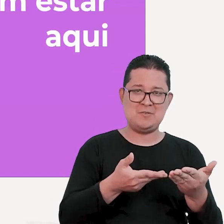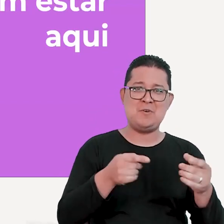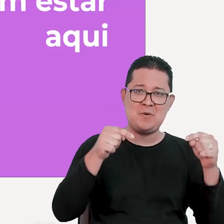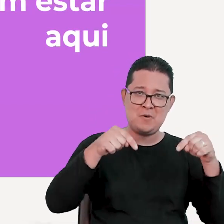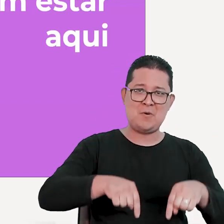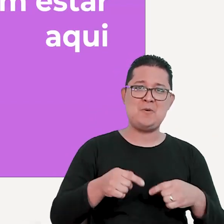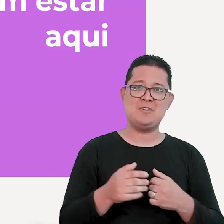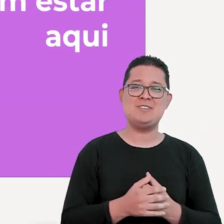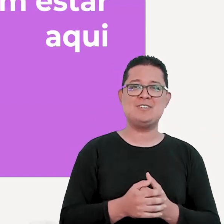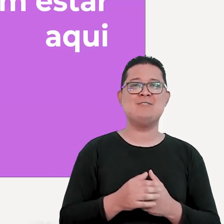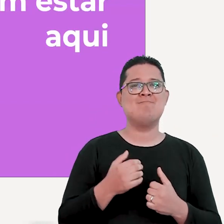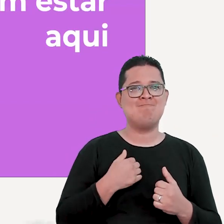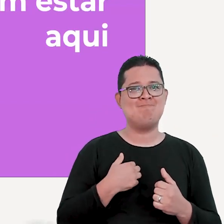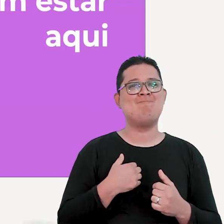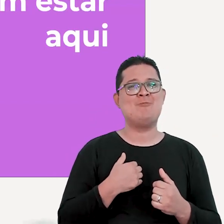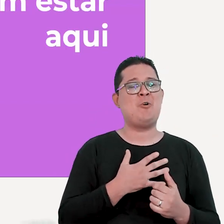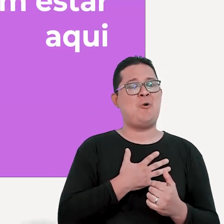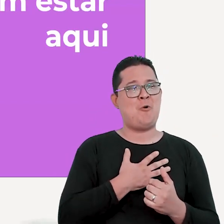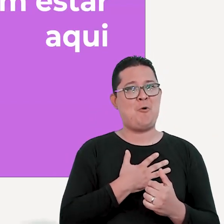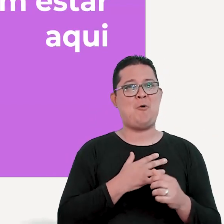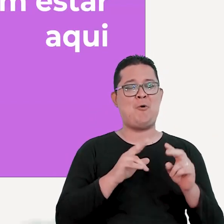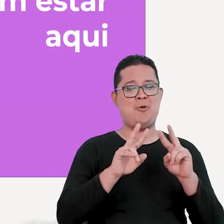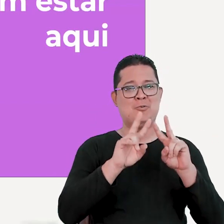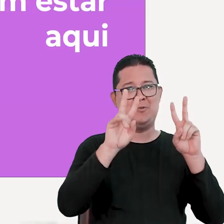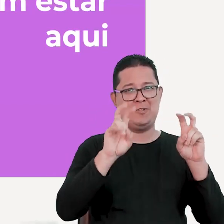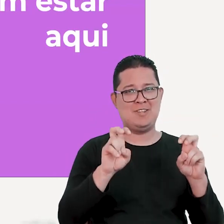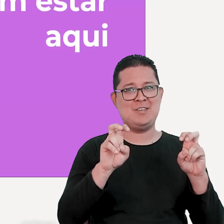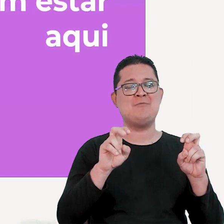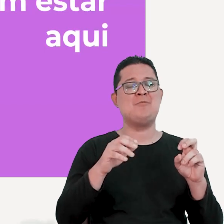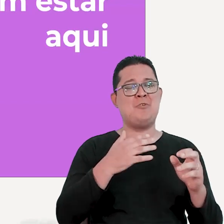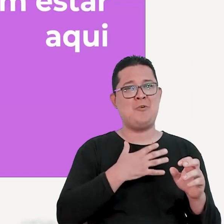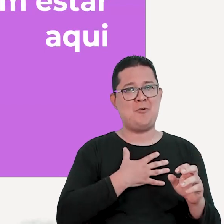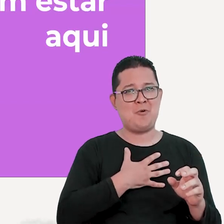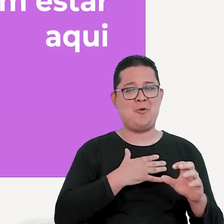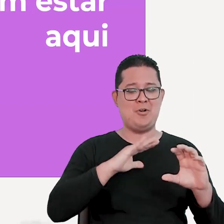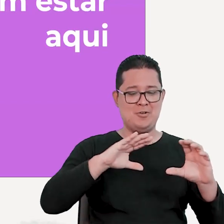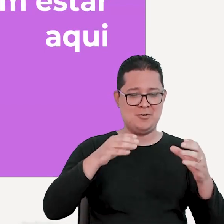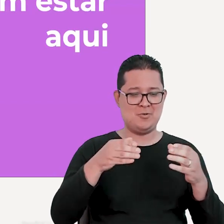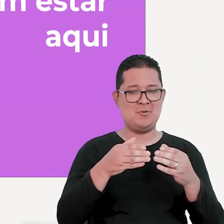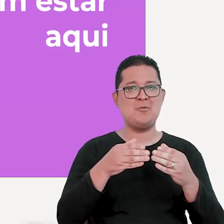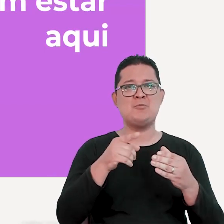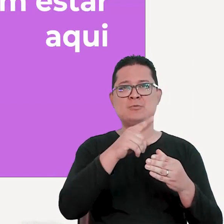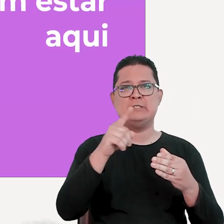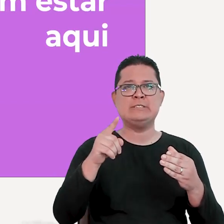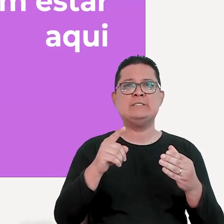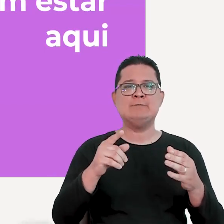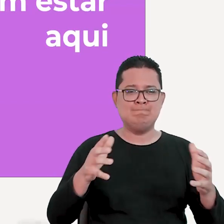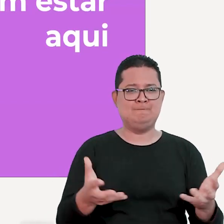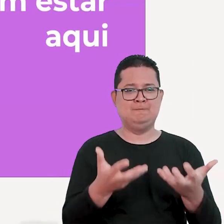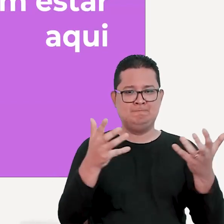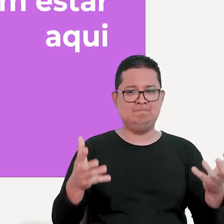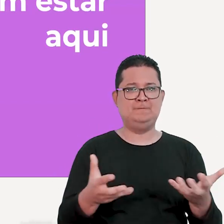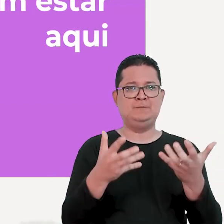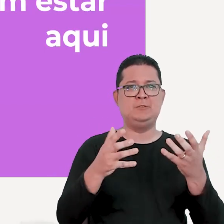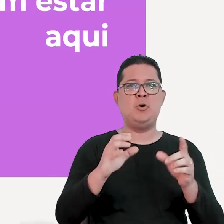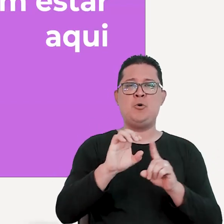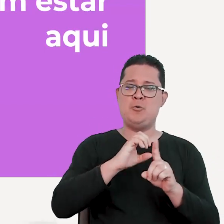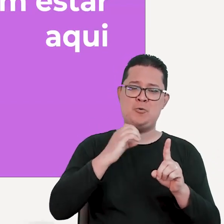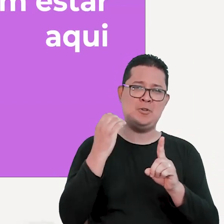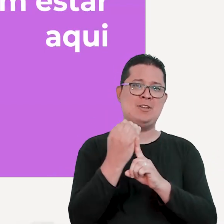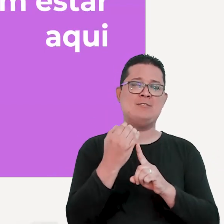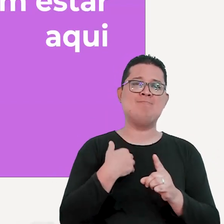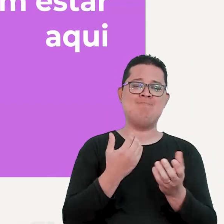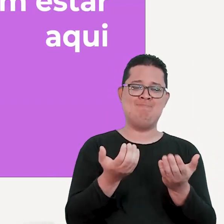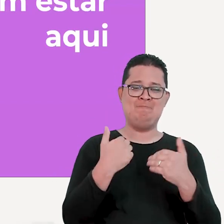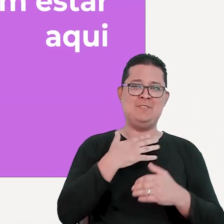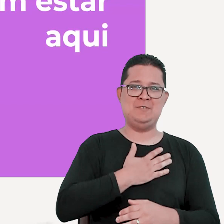muito fã dessas meninas que trazem várias iniciativas para a comunidade. Então, eu estou muito agradecida, estou muito feliz de estar aqui com vocês e eu espero